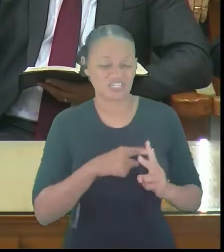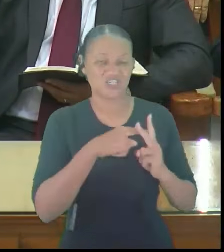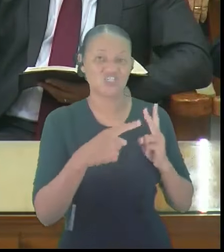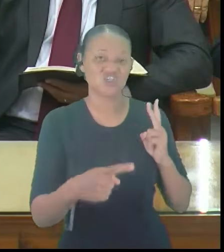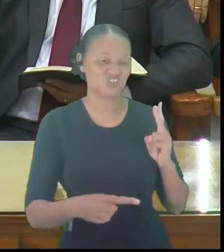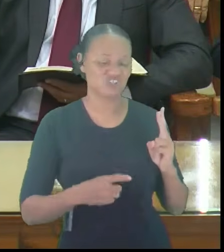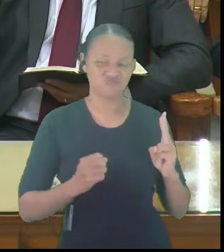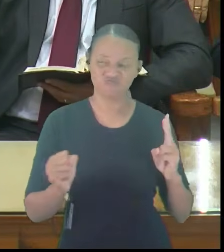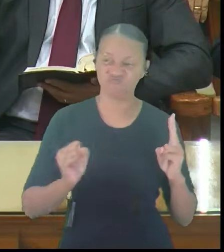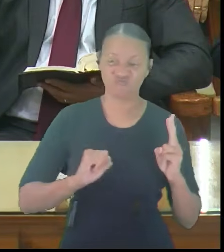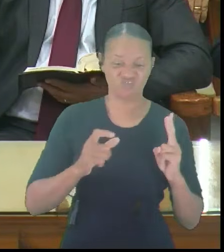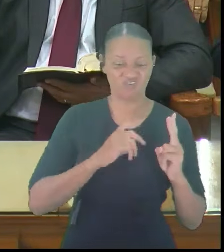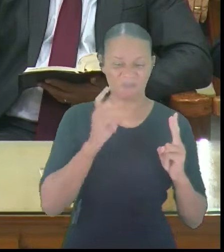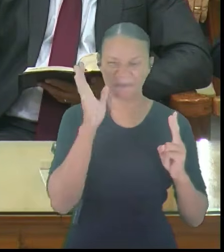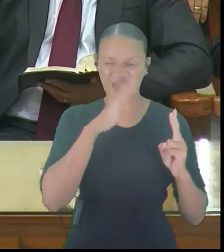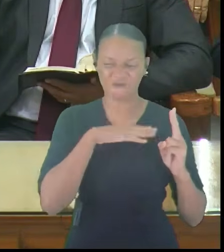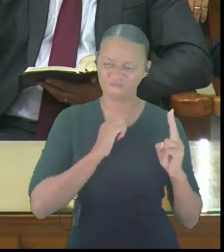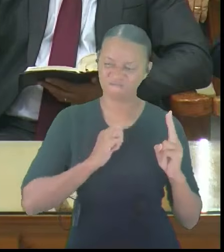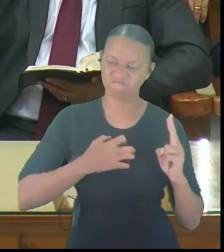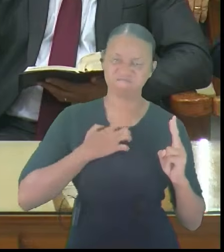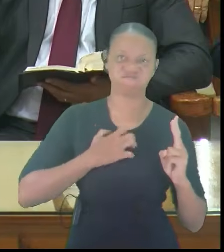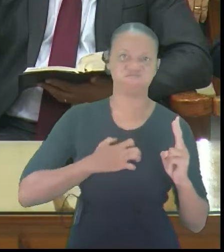Caifás.